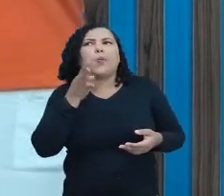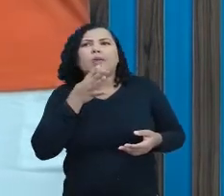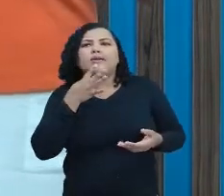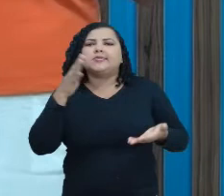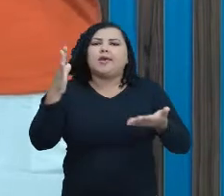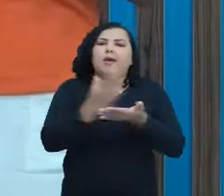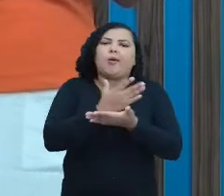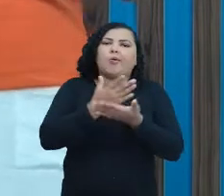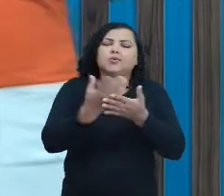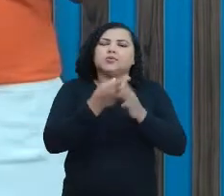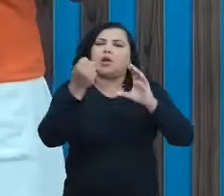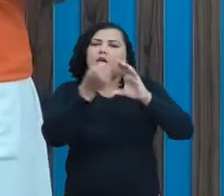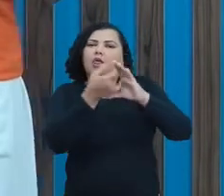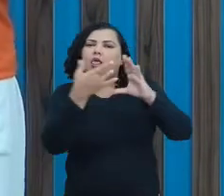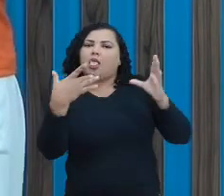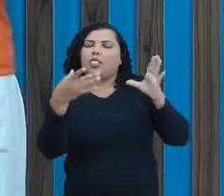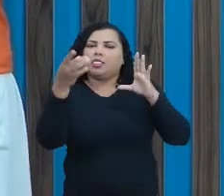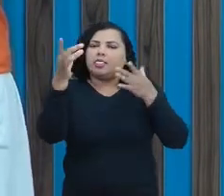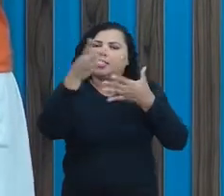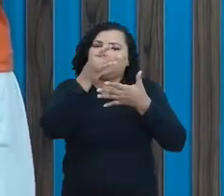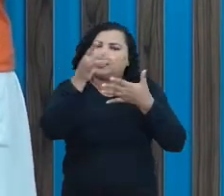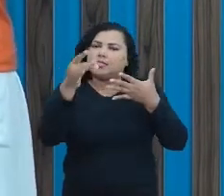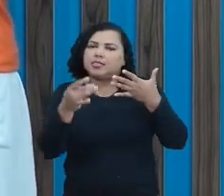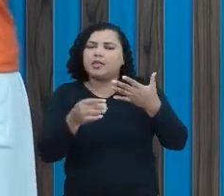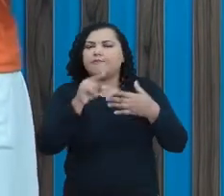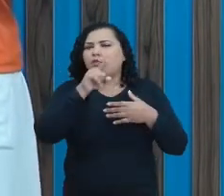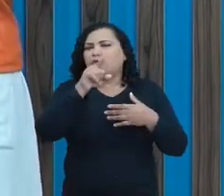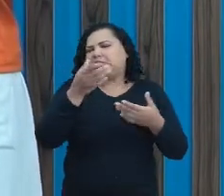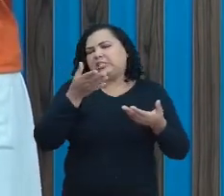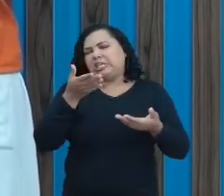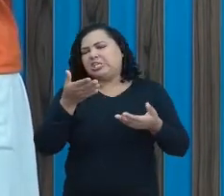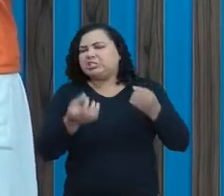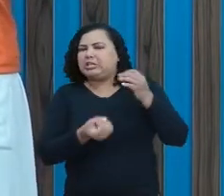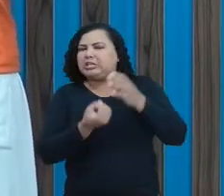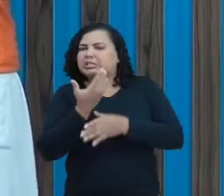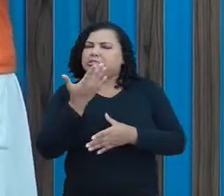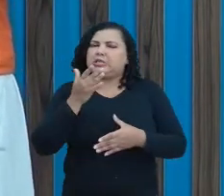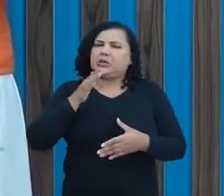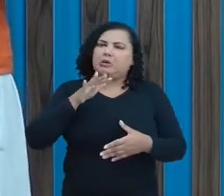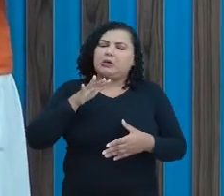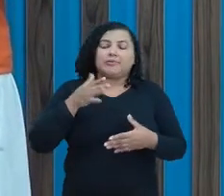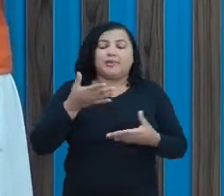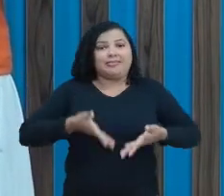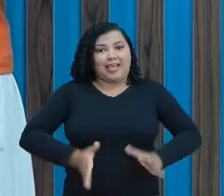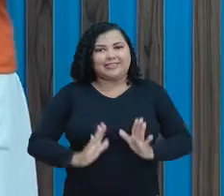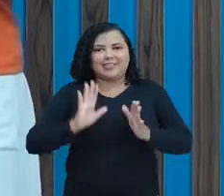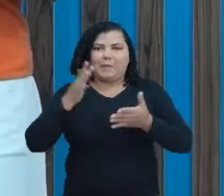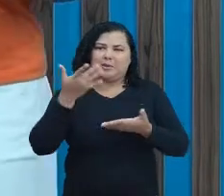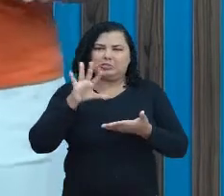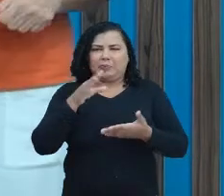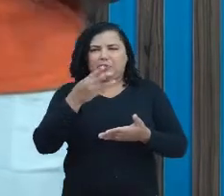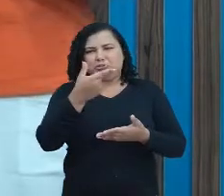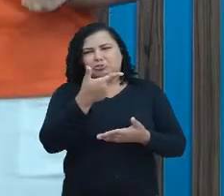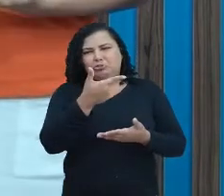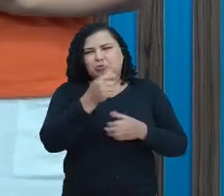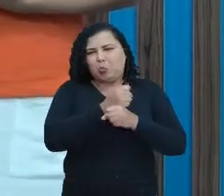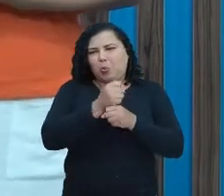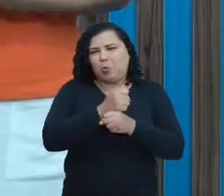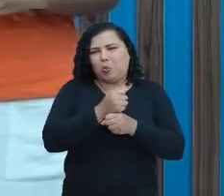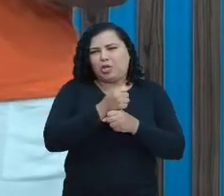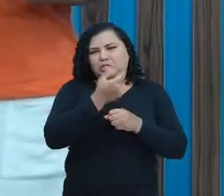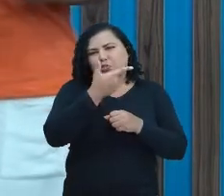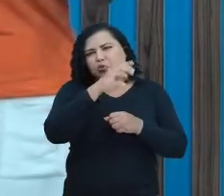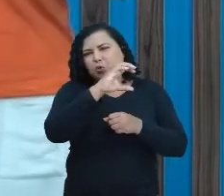exemplo, vocês que devem ter nascido em meados dos anos 2000 e poucos, e muitos, não sei, vocês com certeza